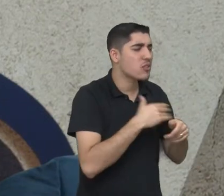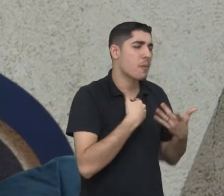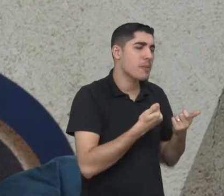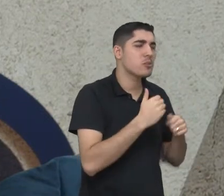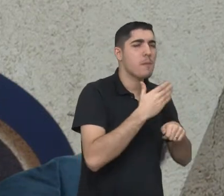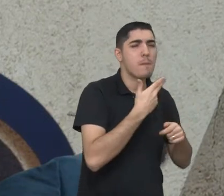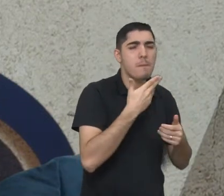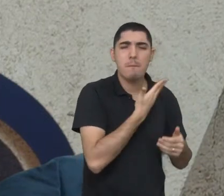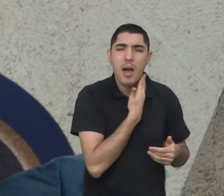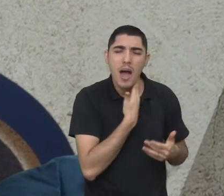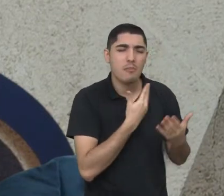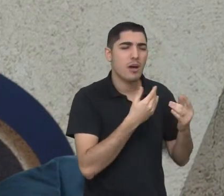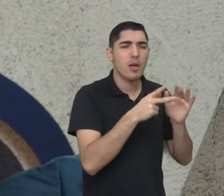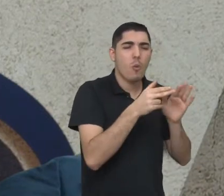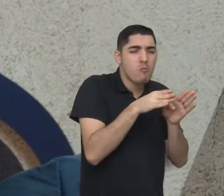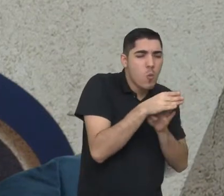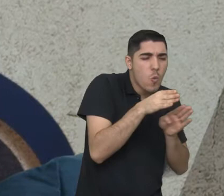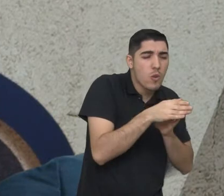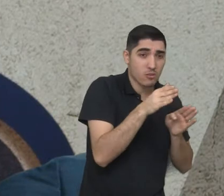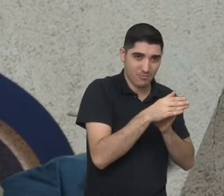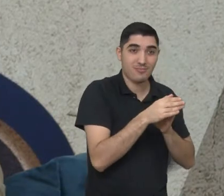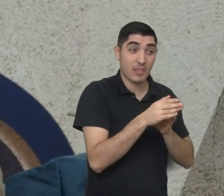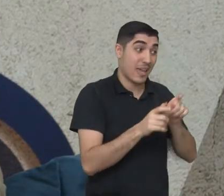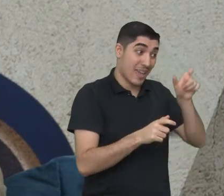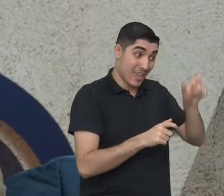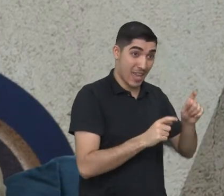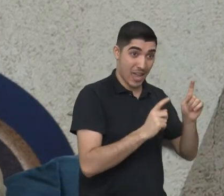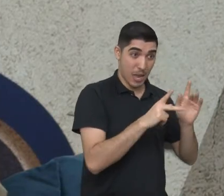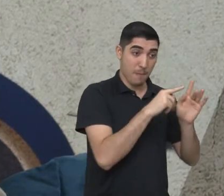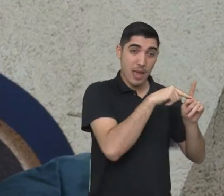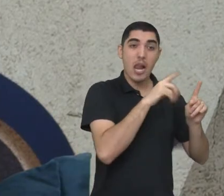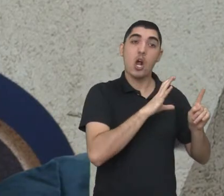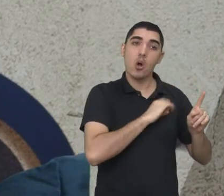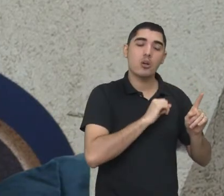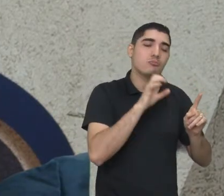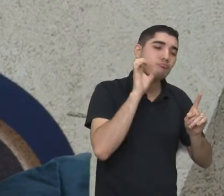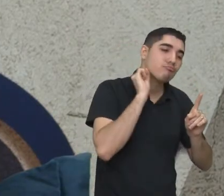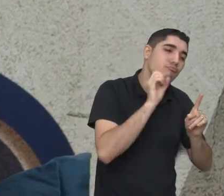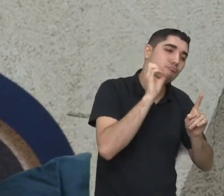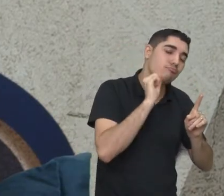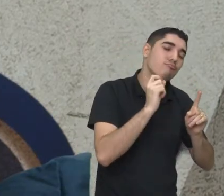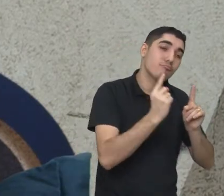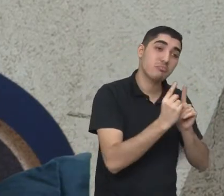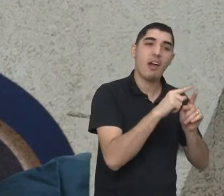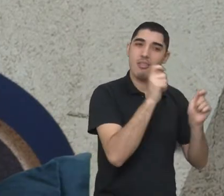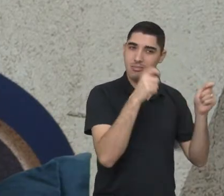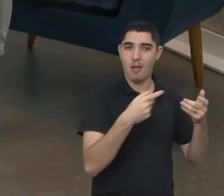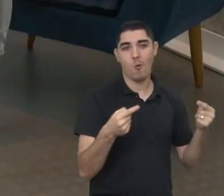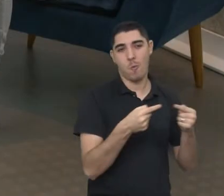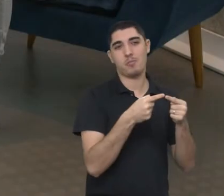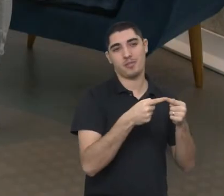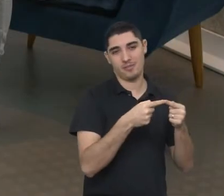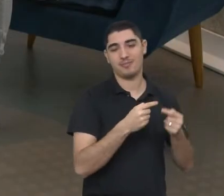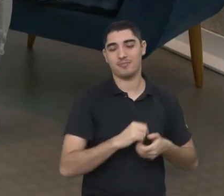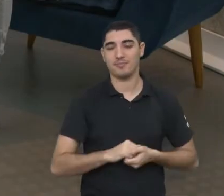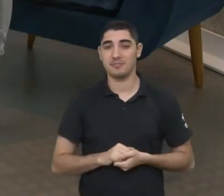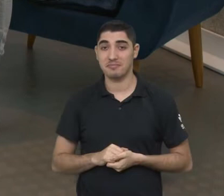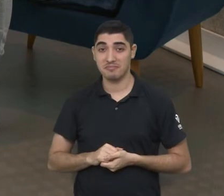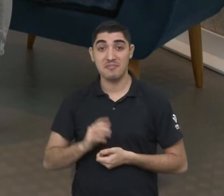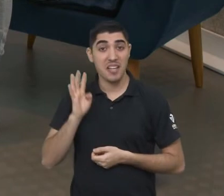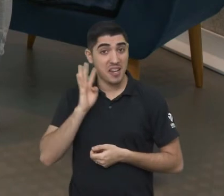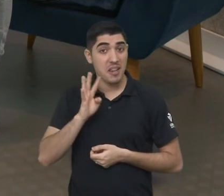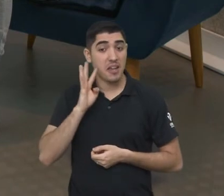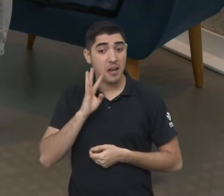são sinais que essa pessoa é uma pessoa que gosta de escutar e logo pode ter talento para a profissão. Legal. E